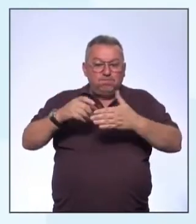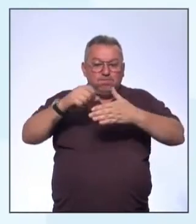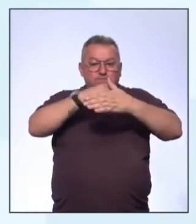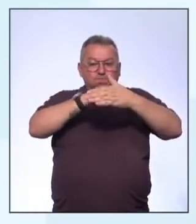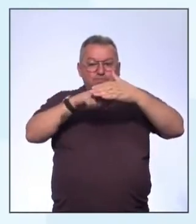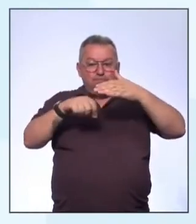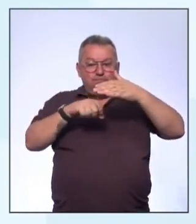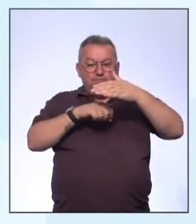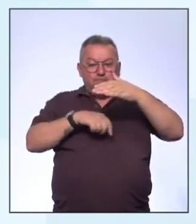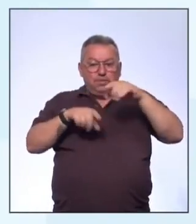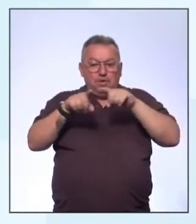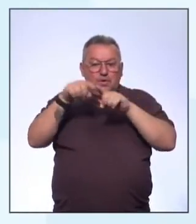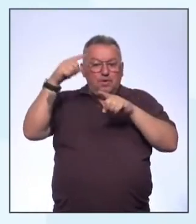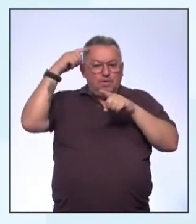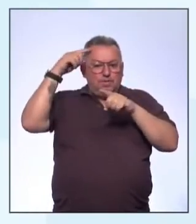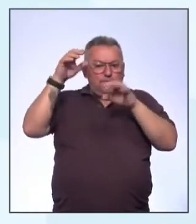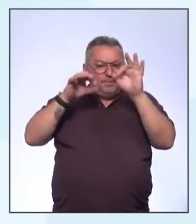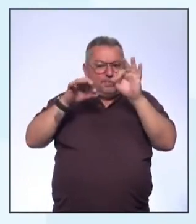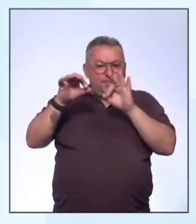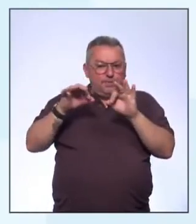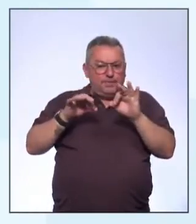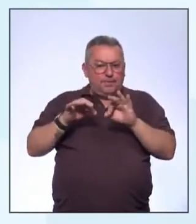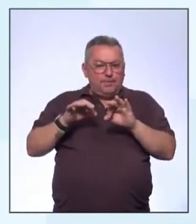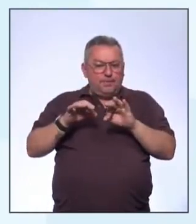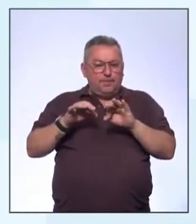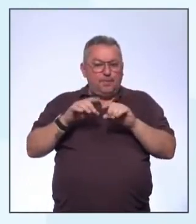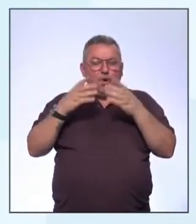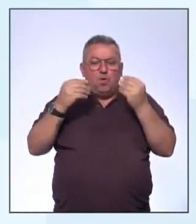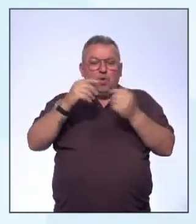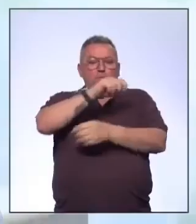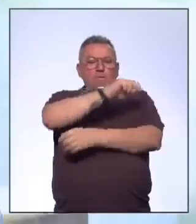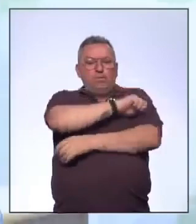mapas mentais. Muitos estudantes estão